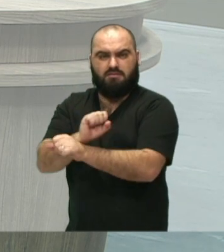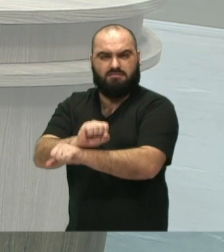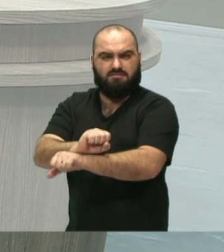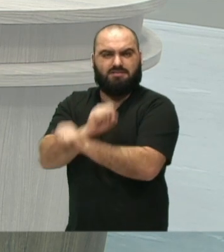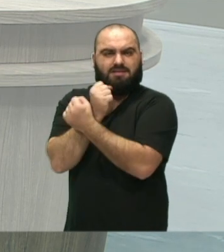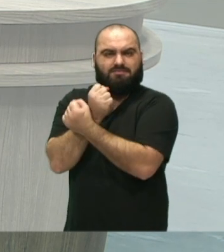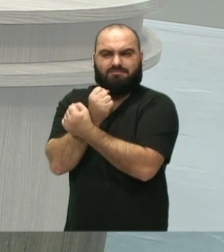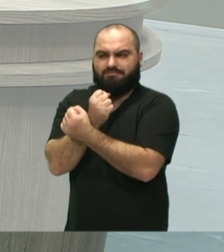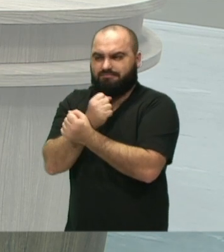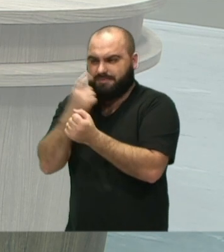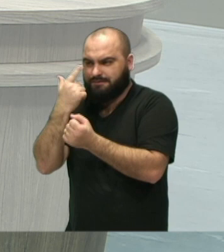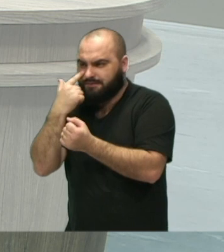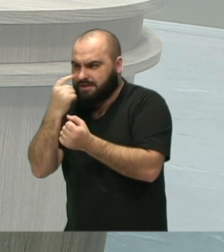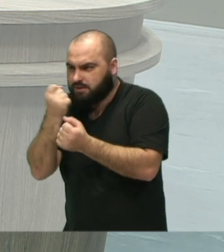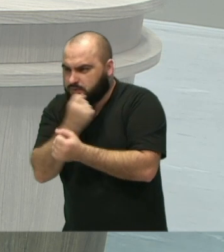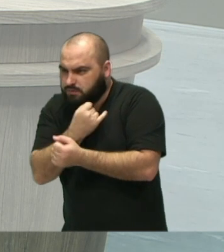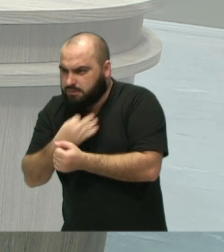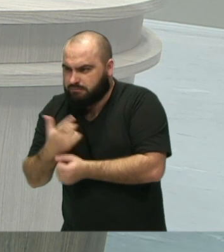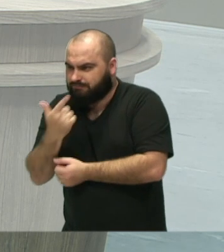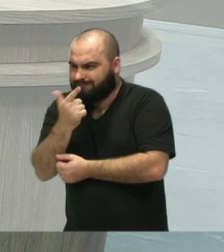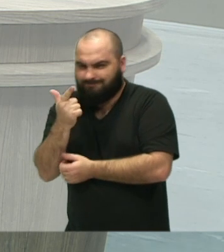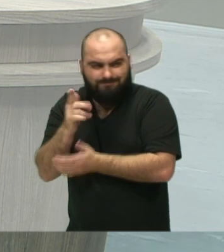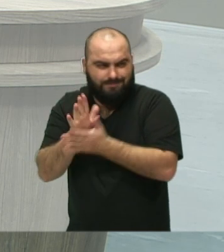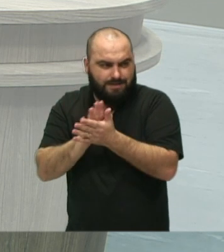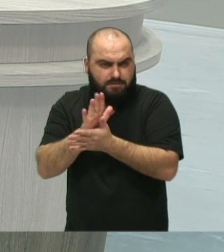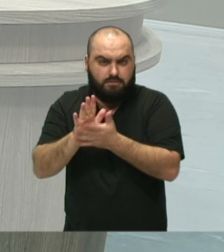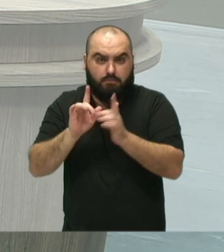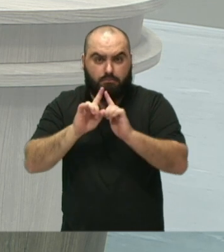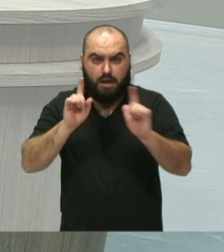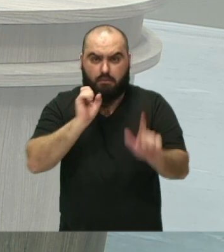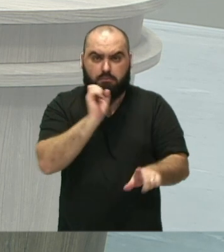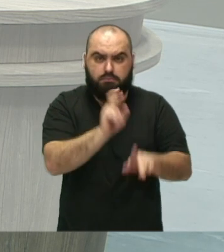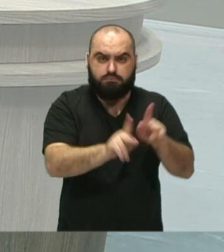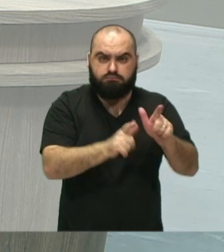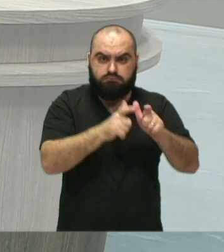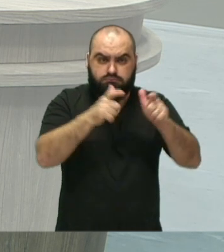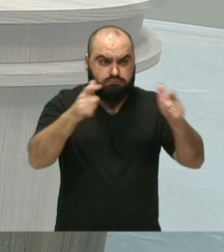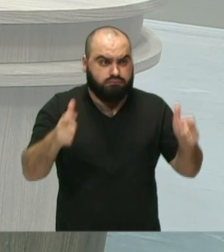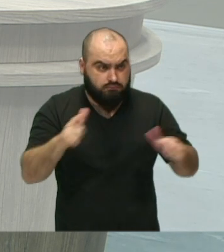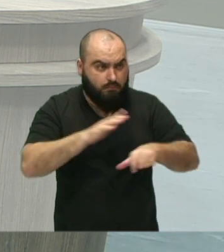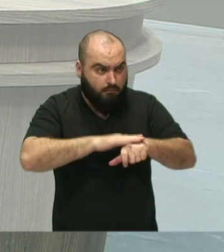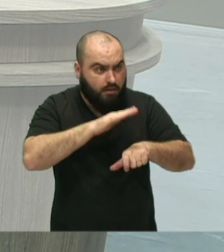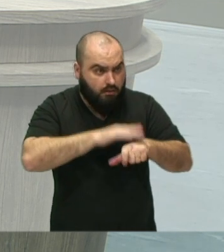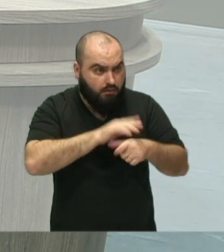contados, né? Mas eles eram a maioria da população aqui. Sim.